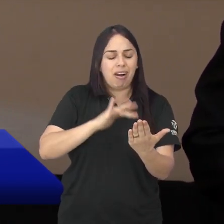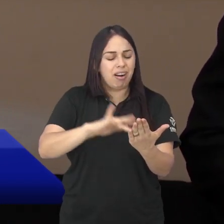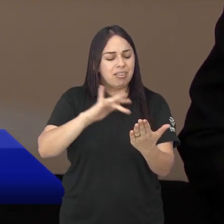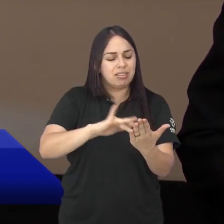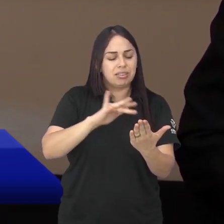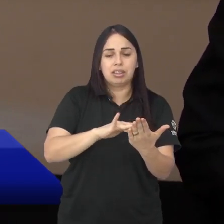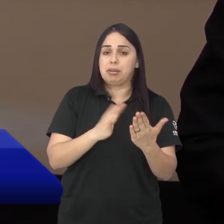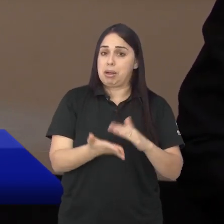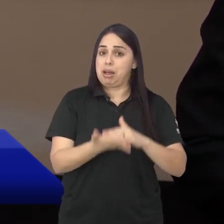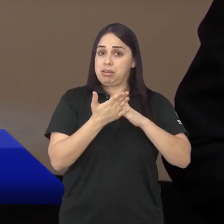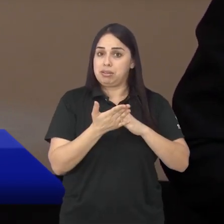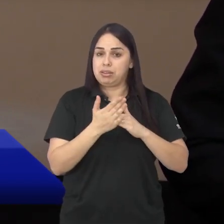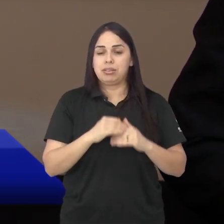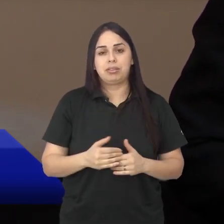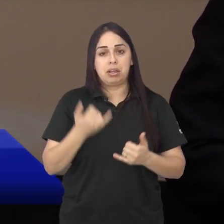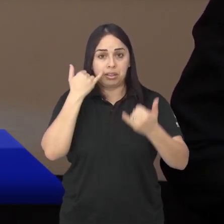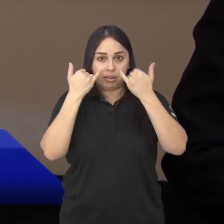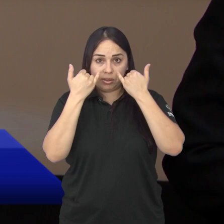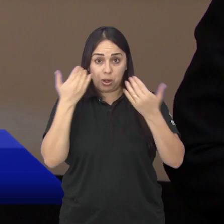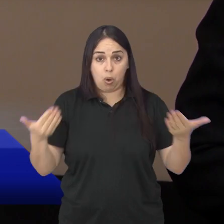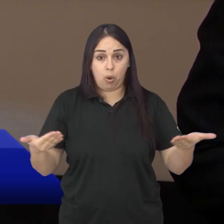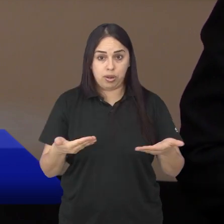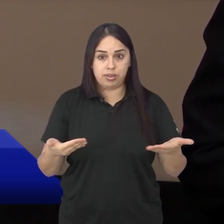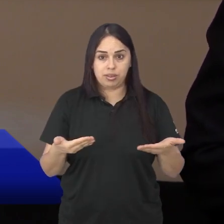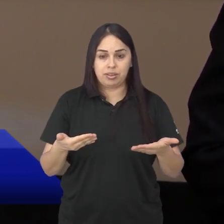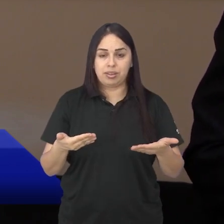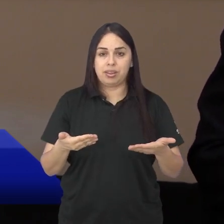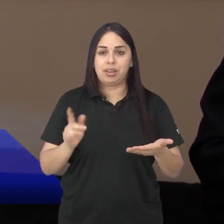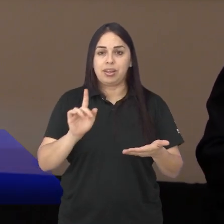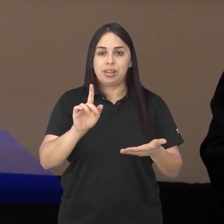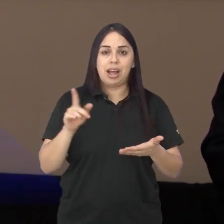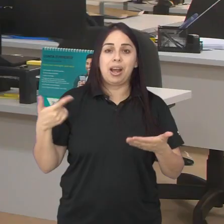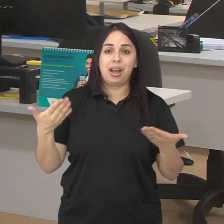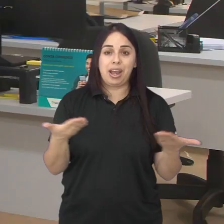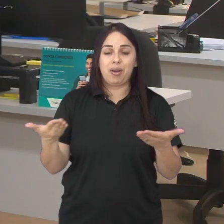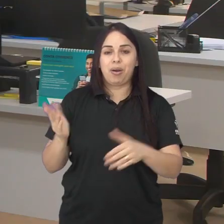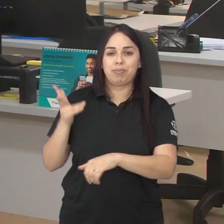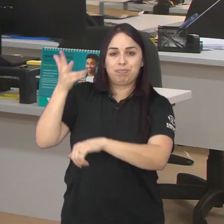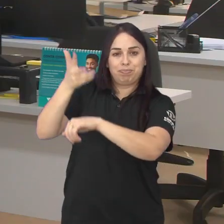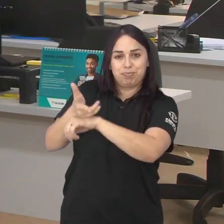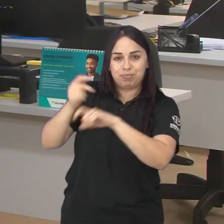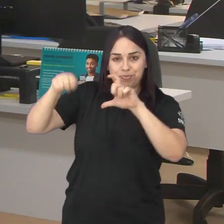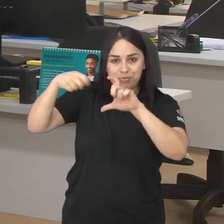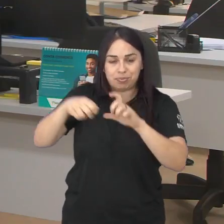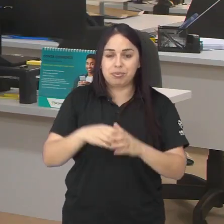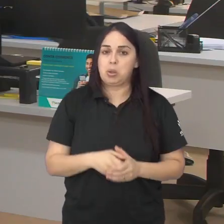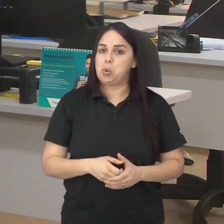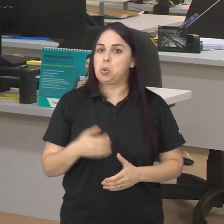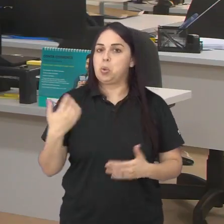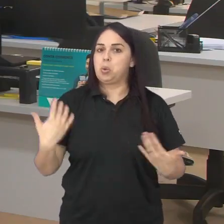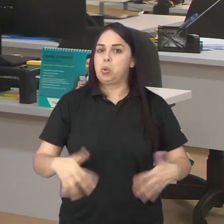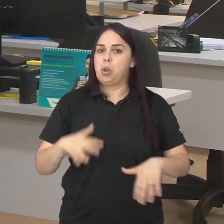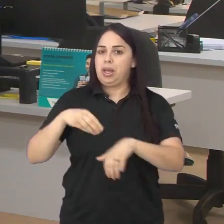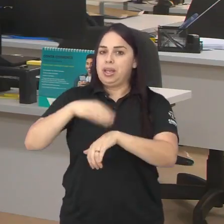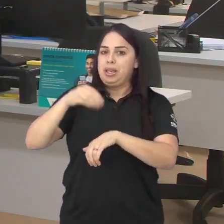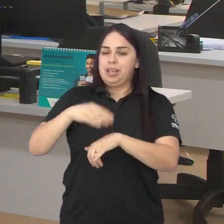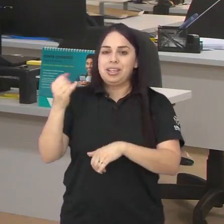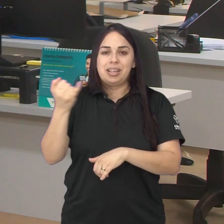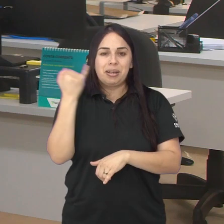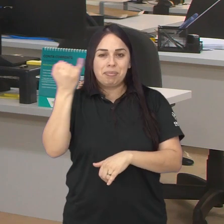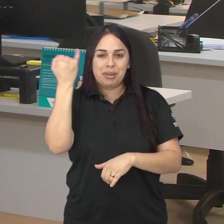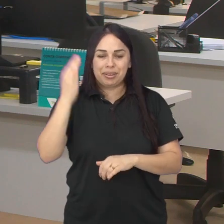facilitações a seu favor. Essas são as informações de hoje e a gente volta para a redação. Muito importante essas dicas. Muito obrigado